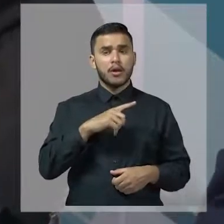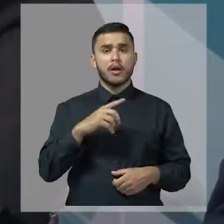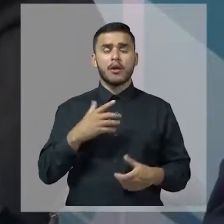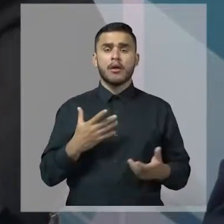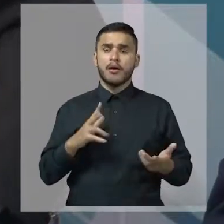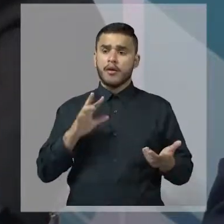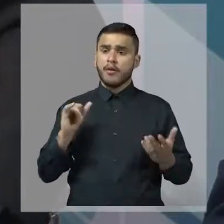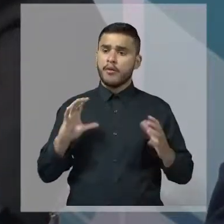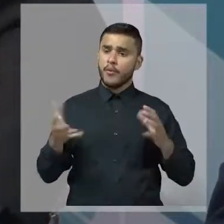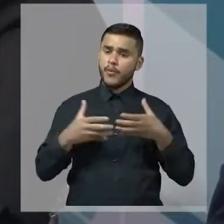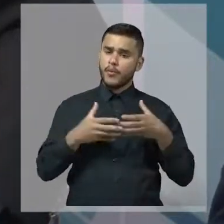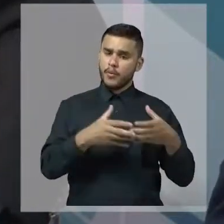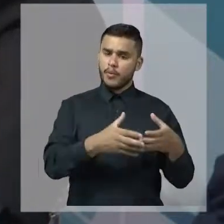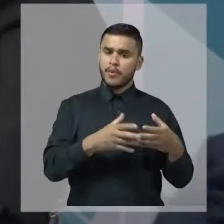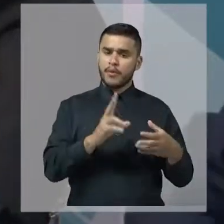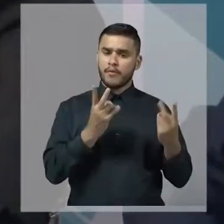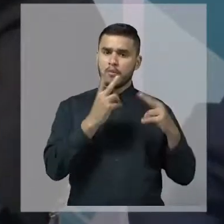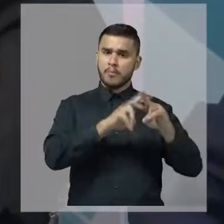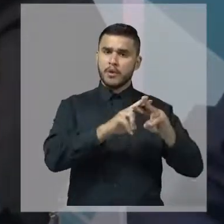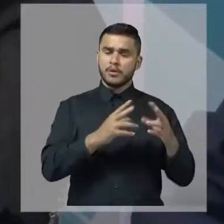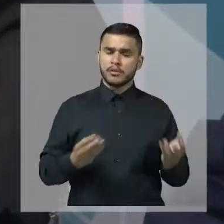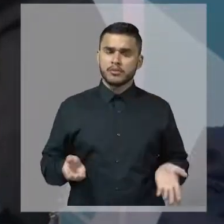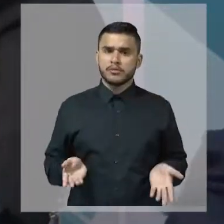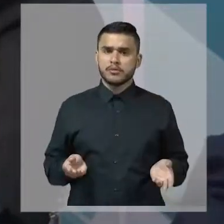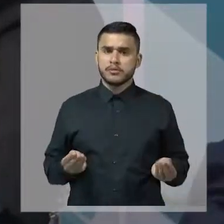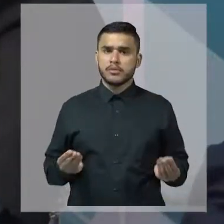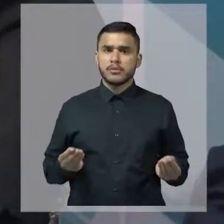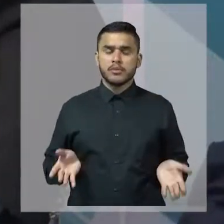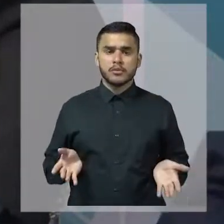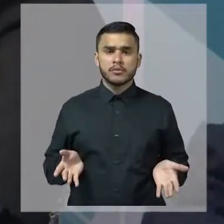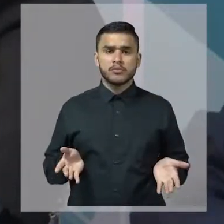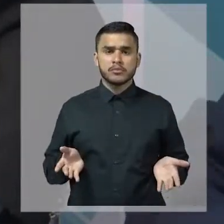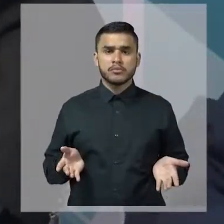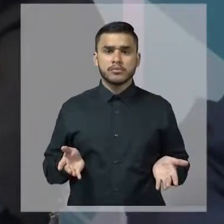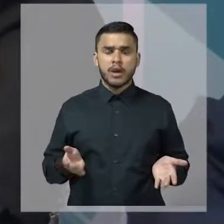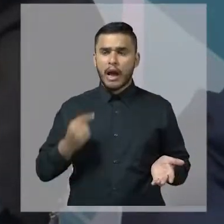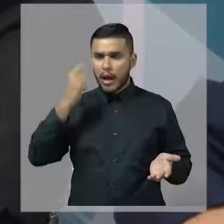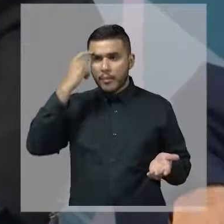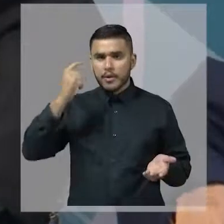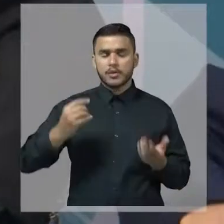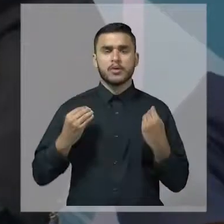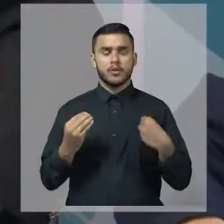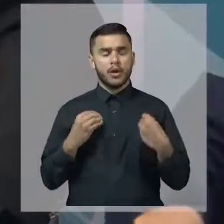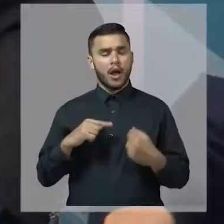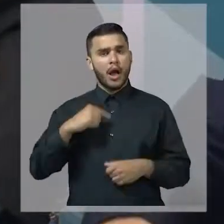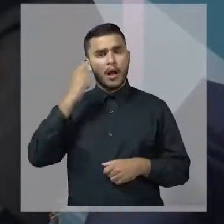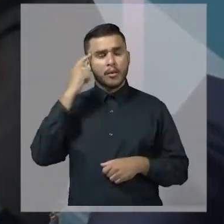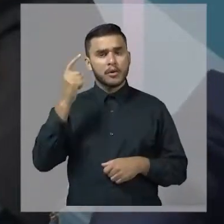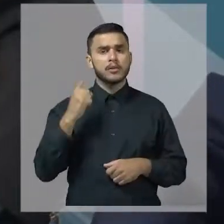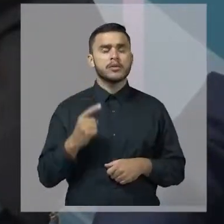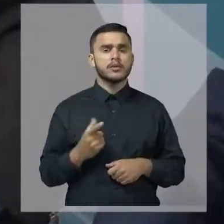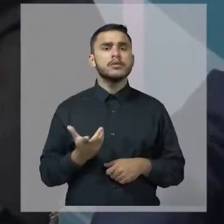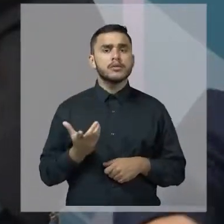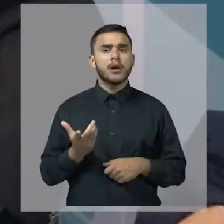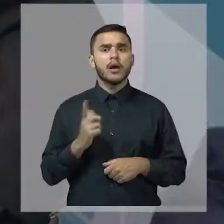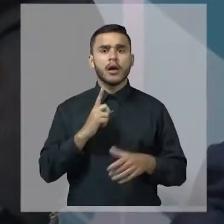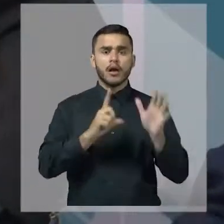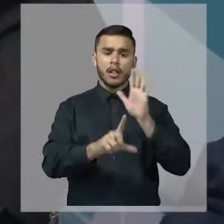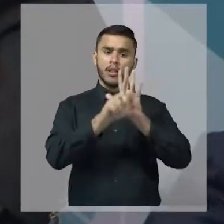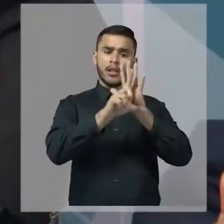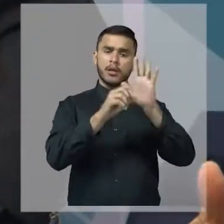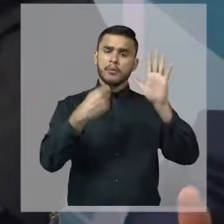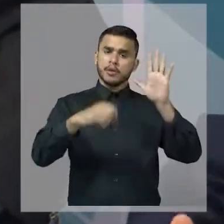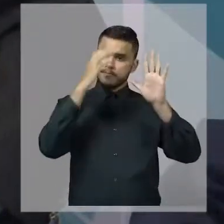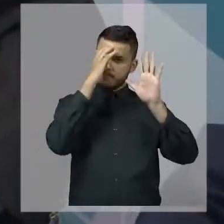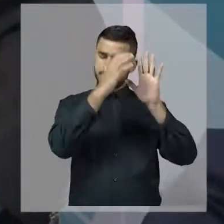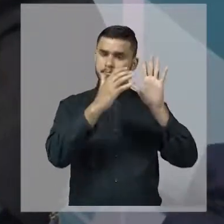nessa situação. Ou seja, há uma certa tolerância em relação à aplicação e à execução da lei penal